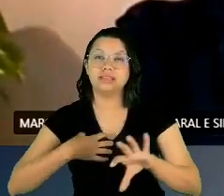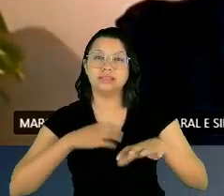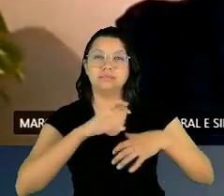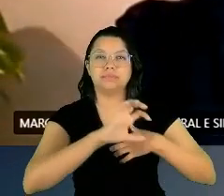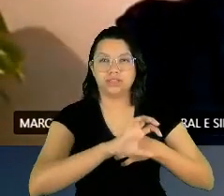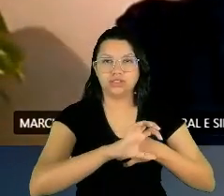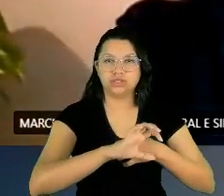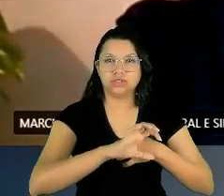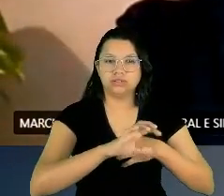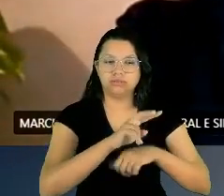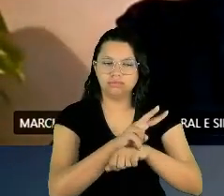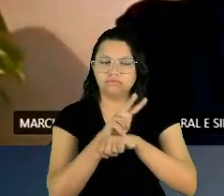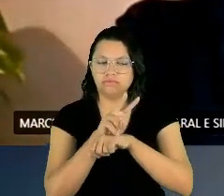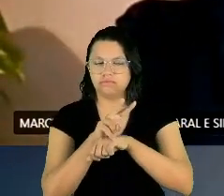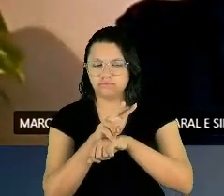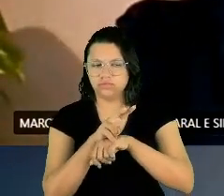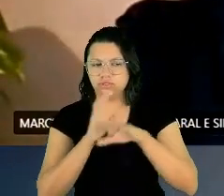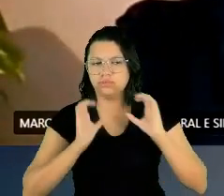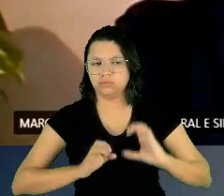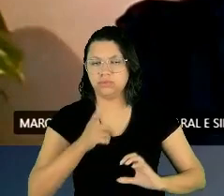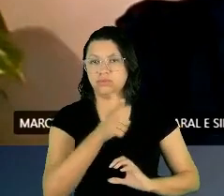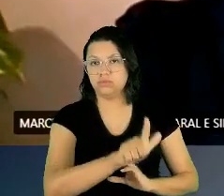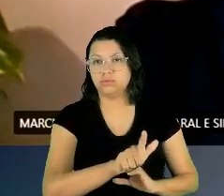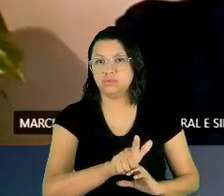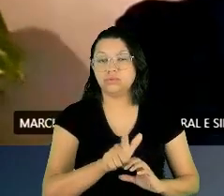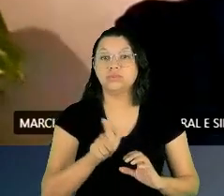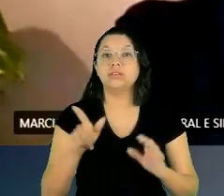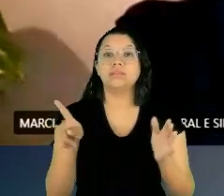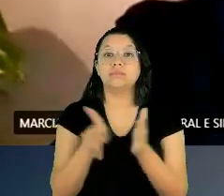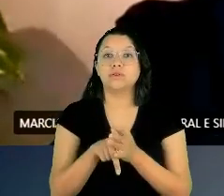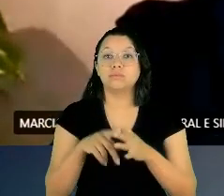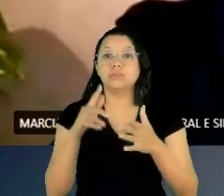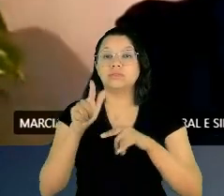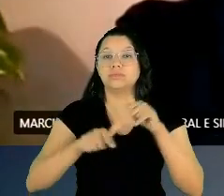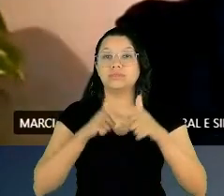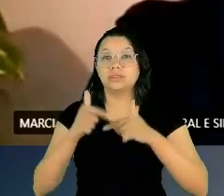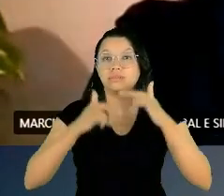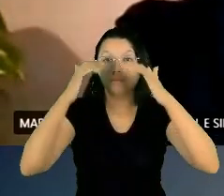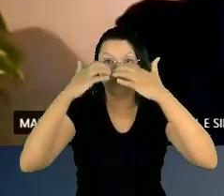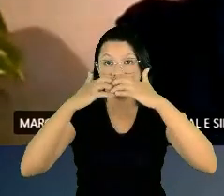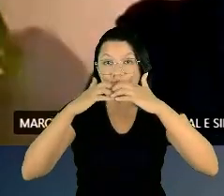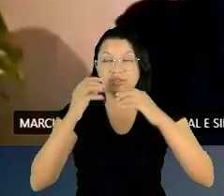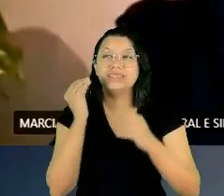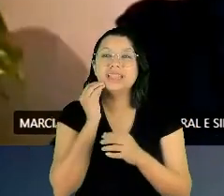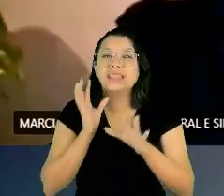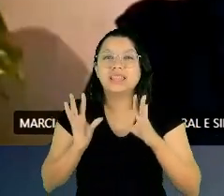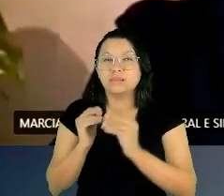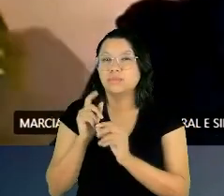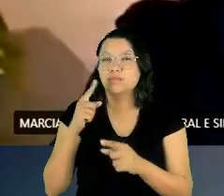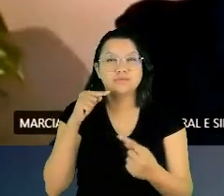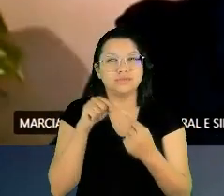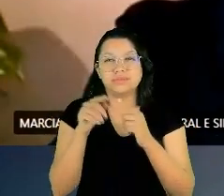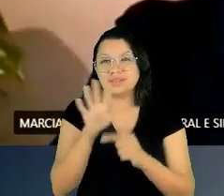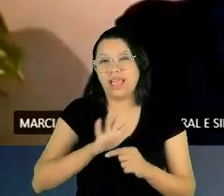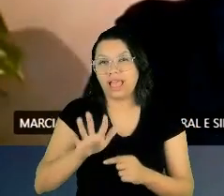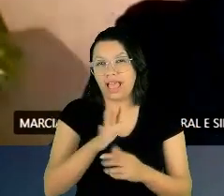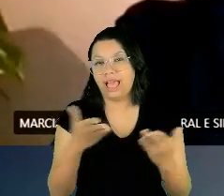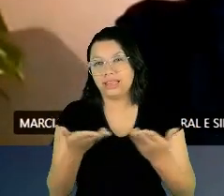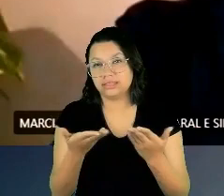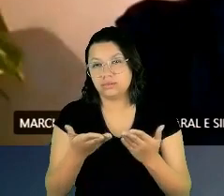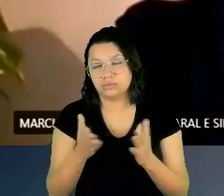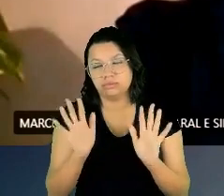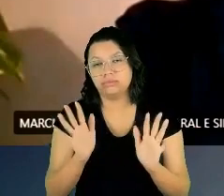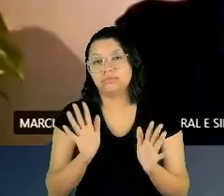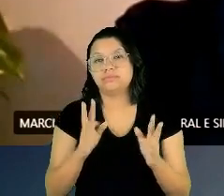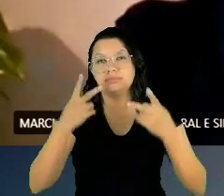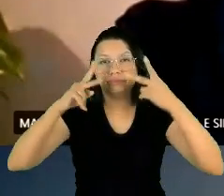mais empatia e maior vigilância ao comportamento do outro. Isso é atividade neuronal que eu estou falando, né? É que eu estou tentando resumir, não vou